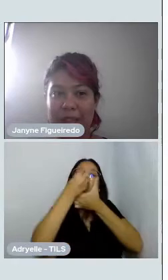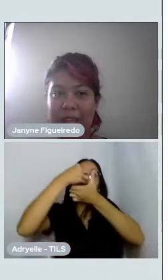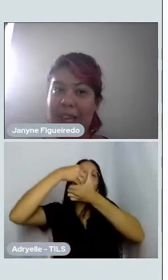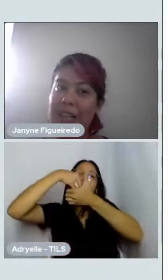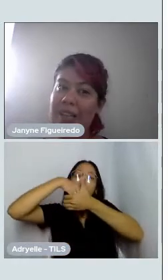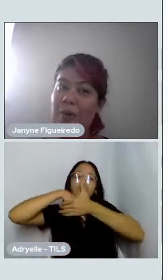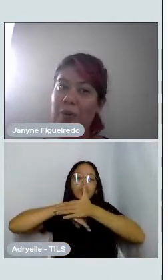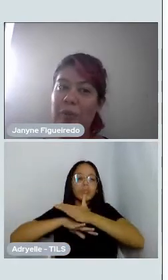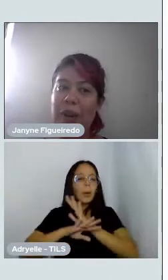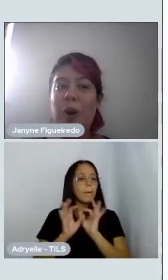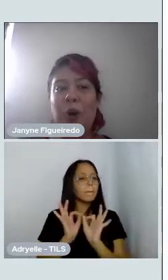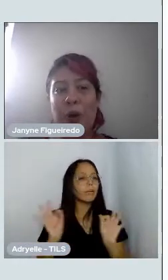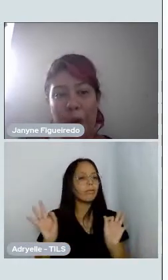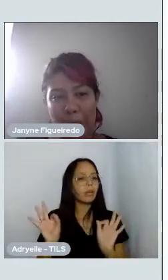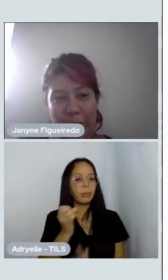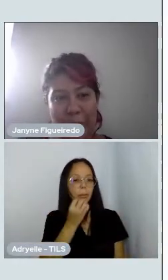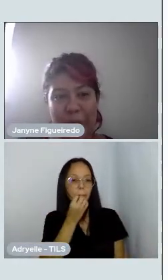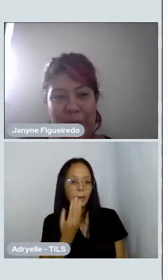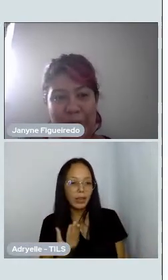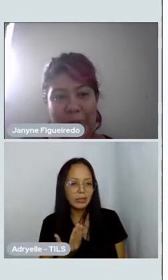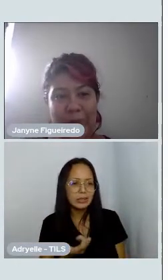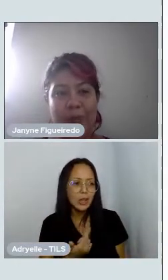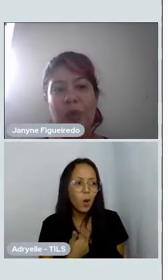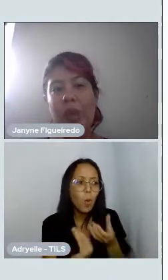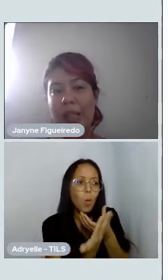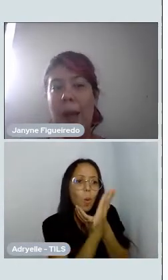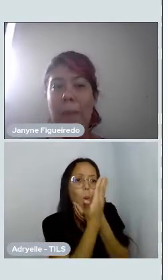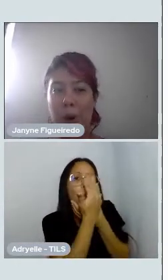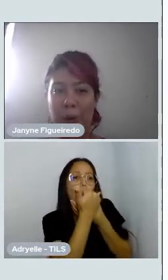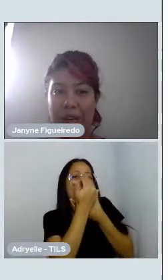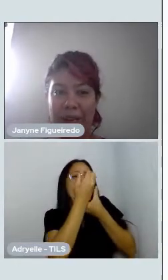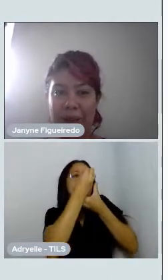gente. Então, comer cru